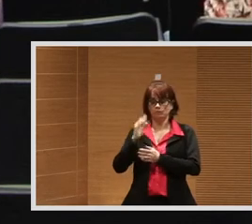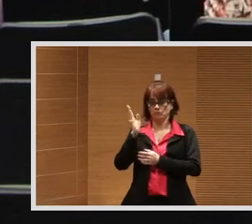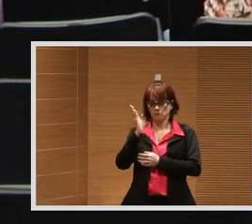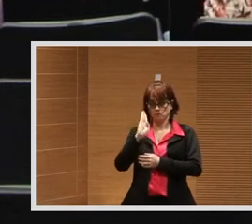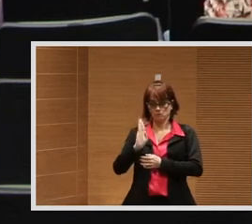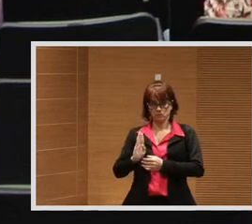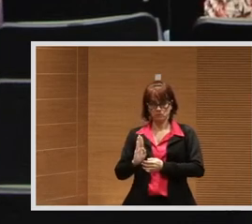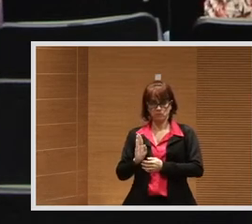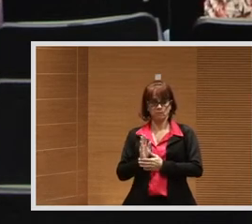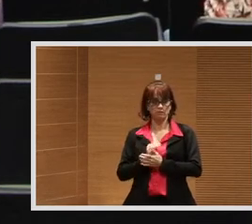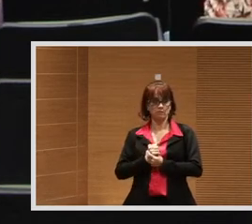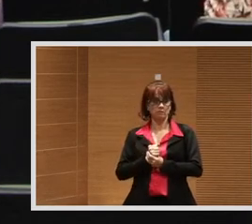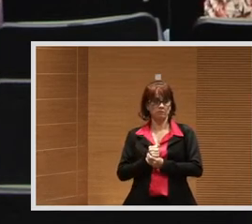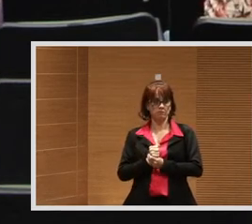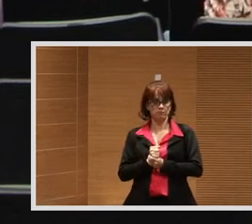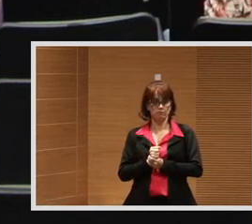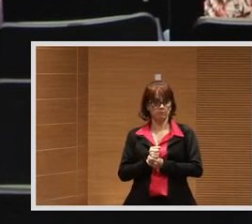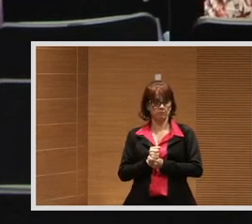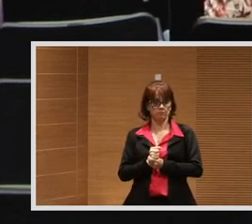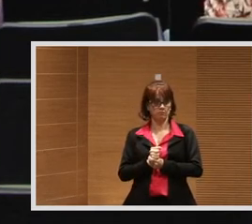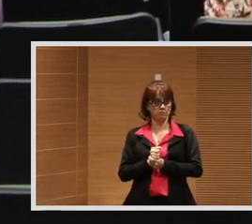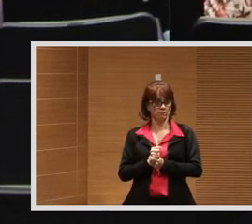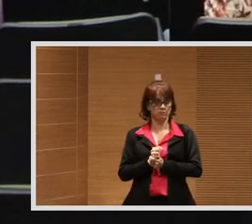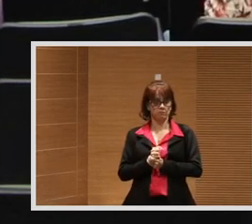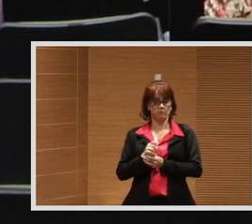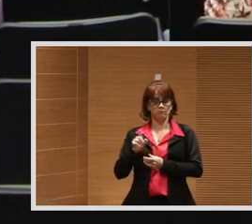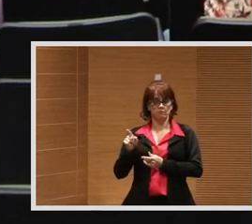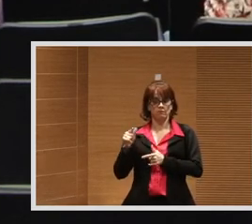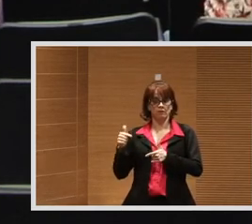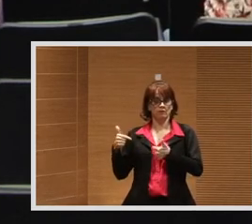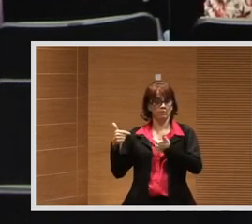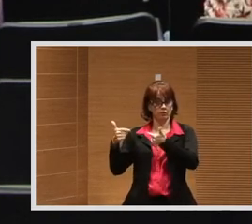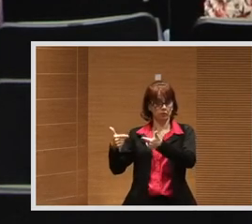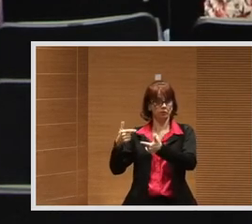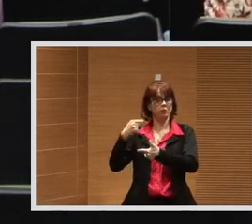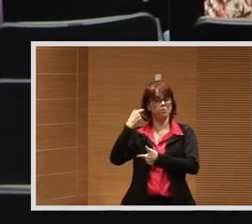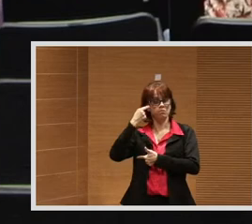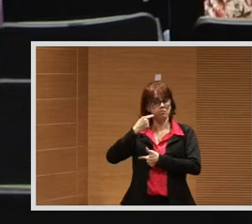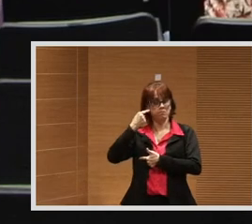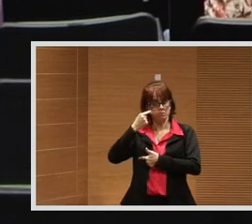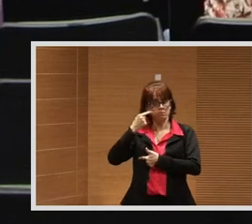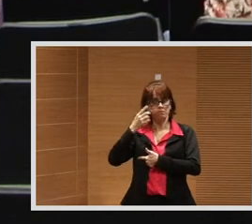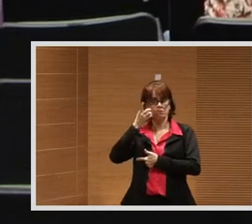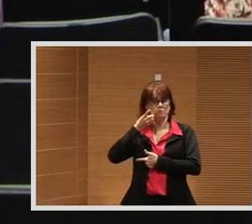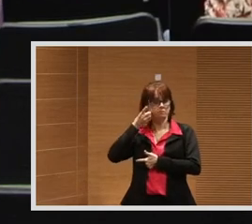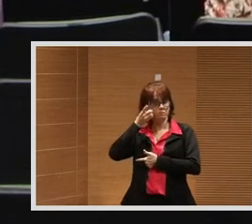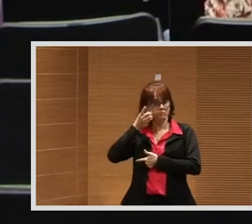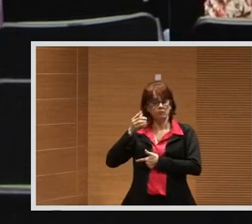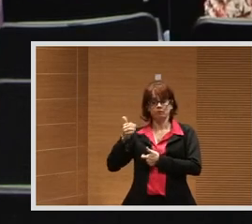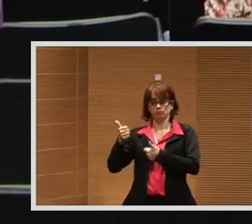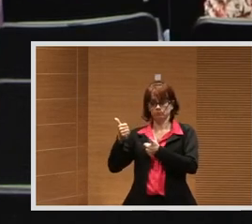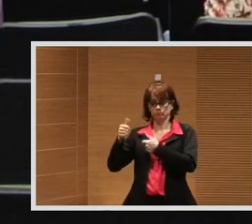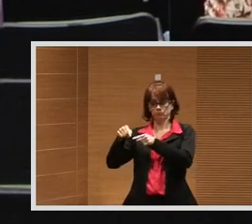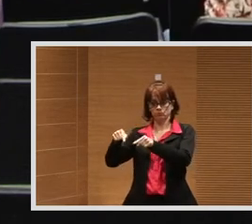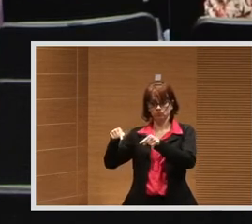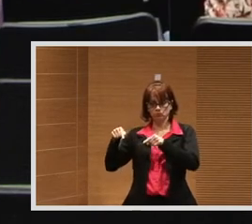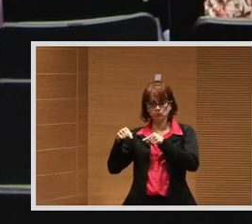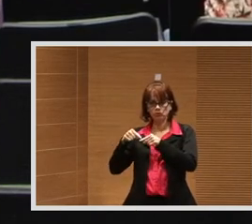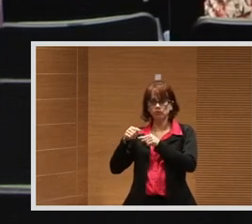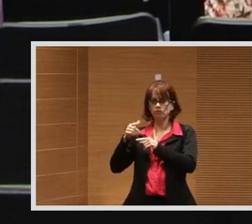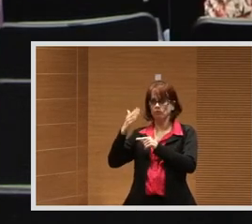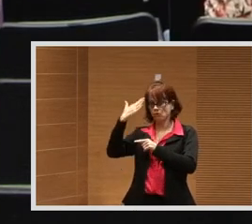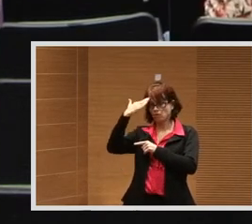brasileiro, né, e atuou como um grande advogado, com um escritório muito bem